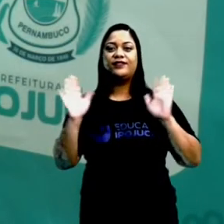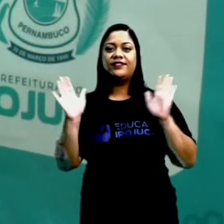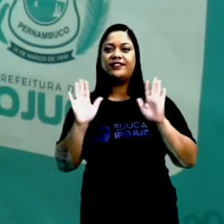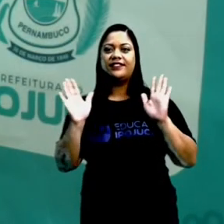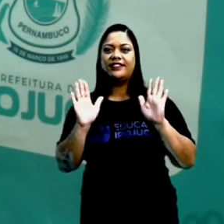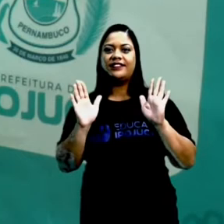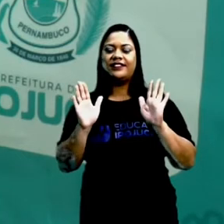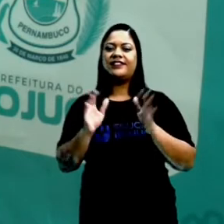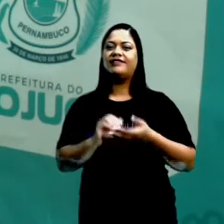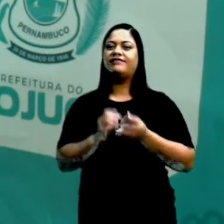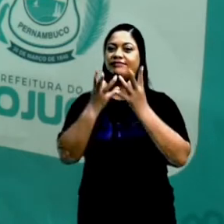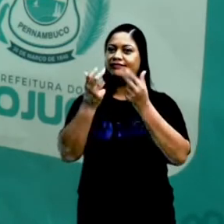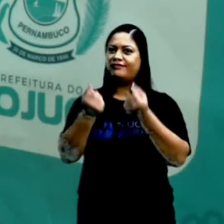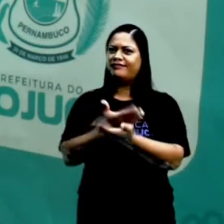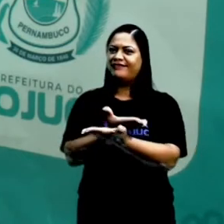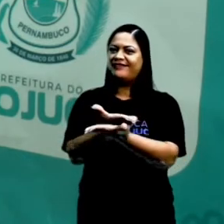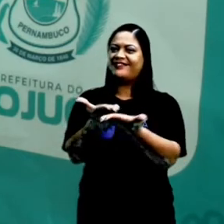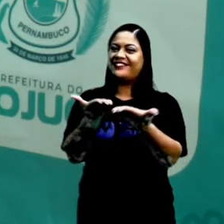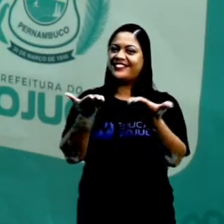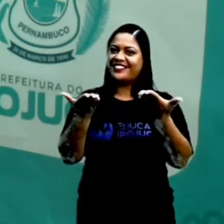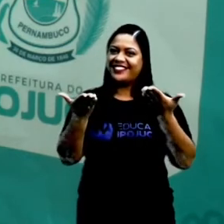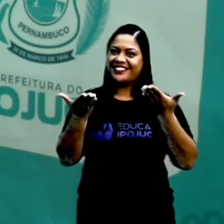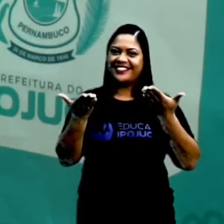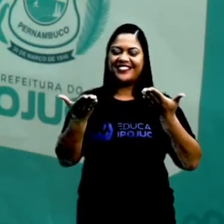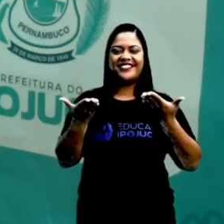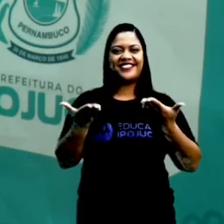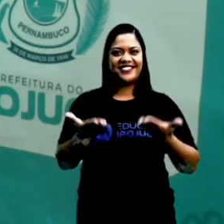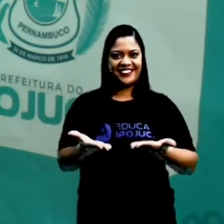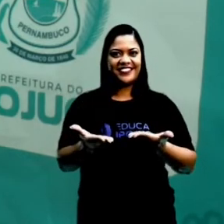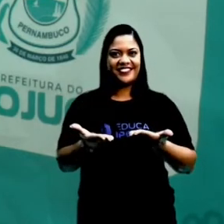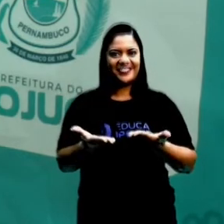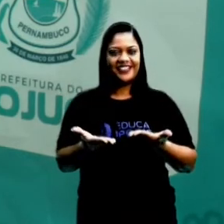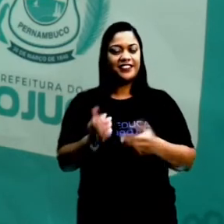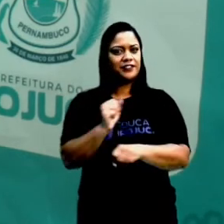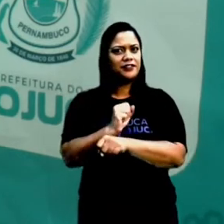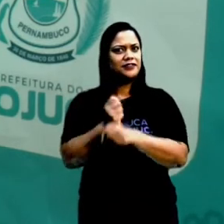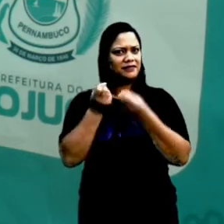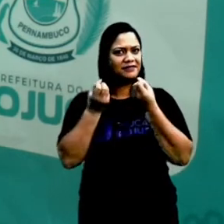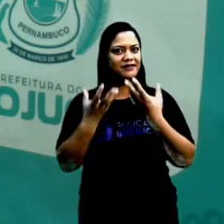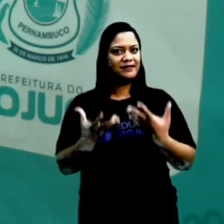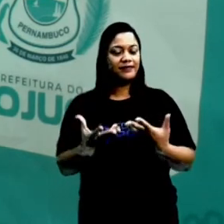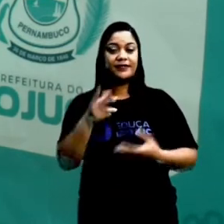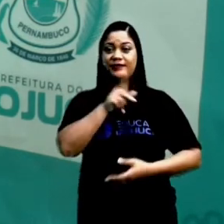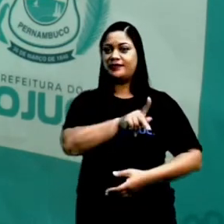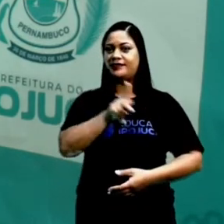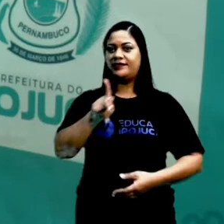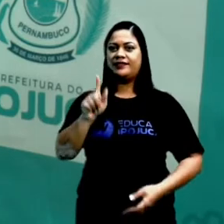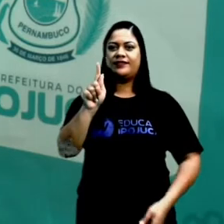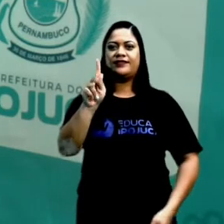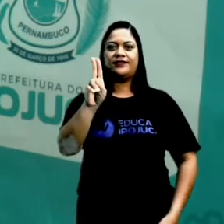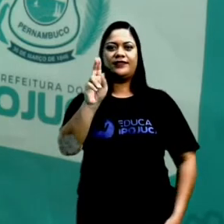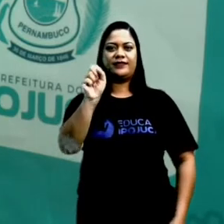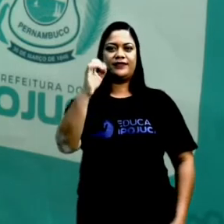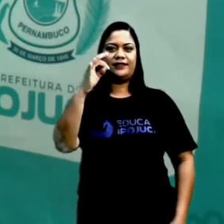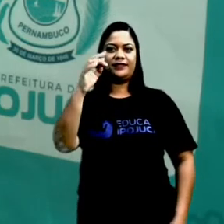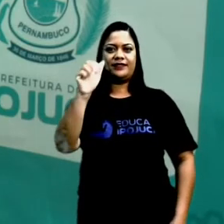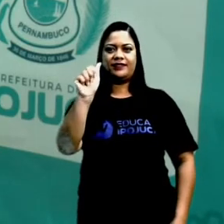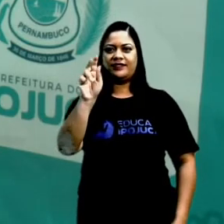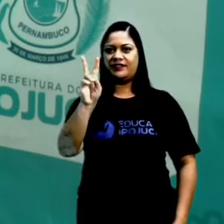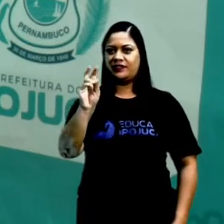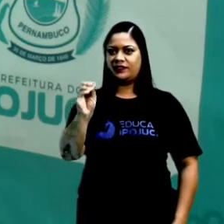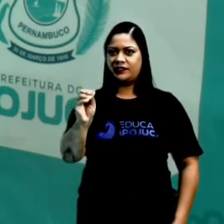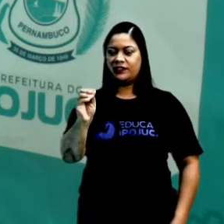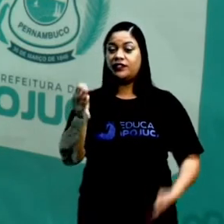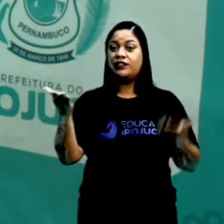Olá pessoal, como é que estão vocês? Espero que estejam todos muito bem. Aqui é o professor Gustavo falando e hoje nós